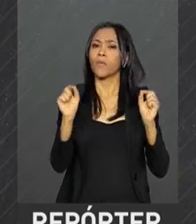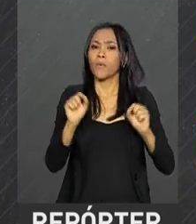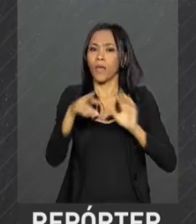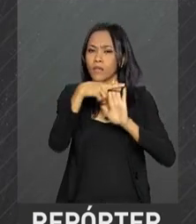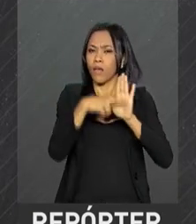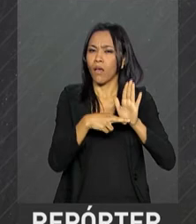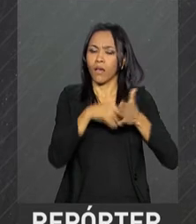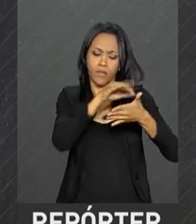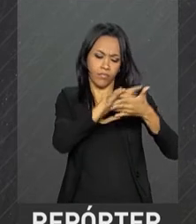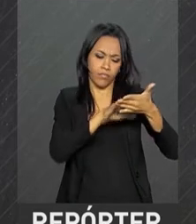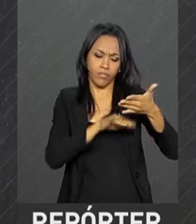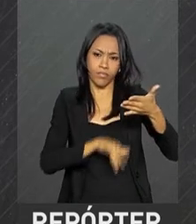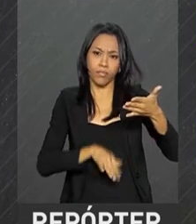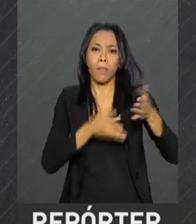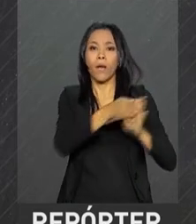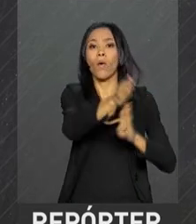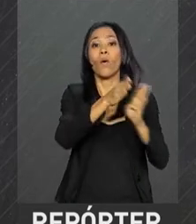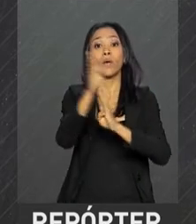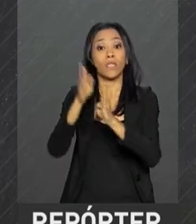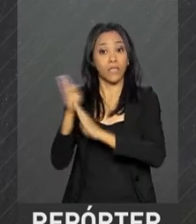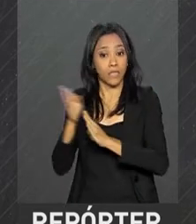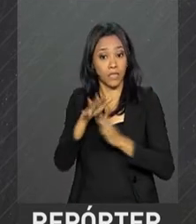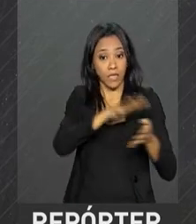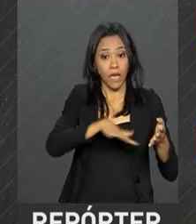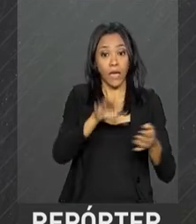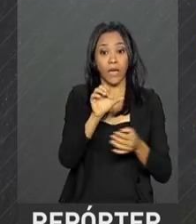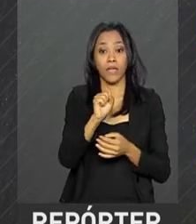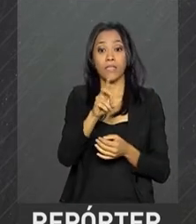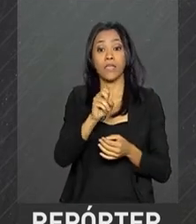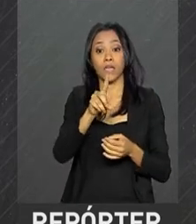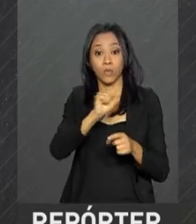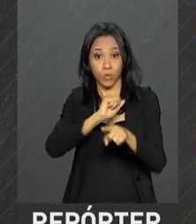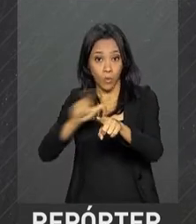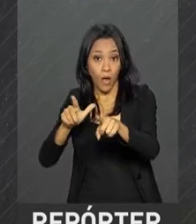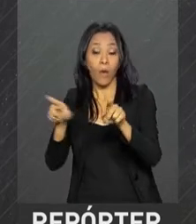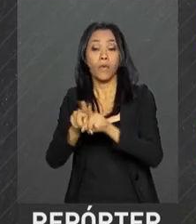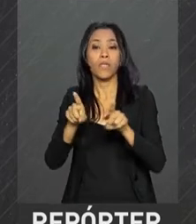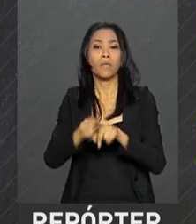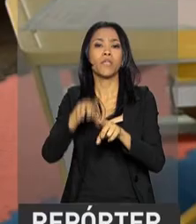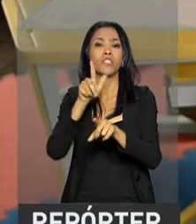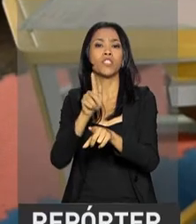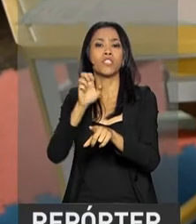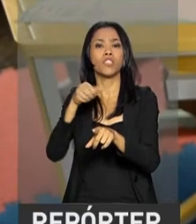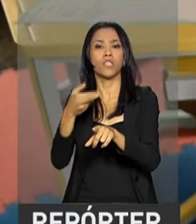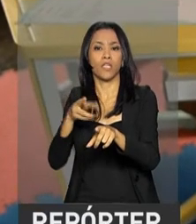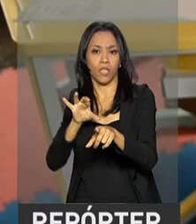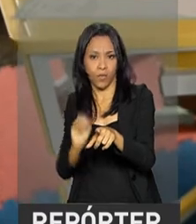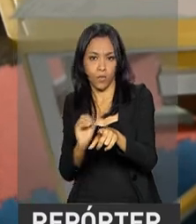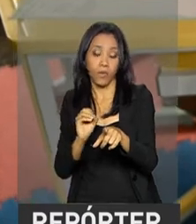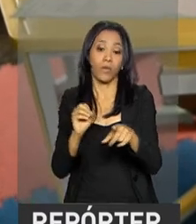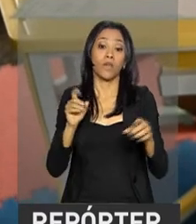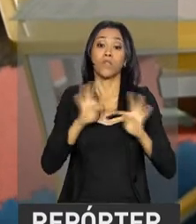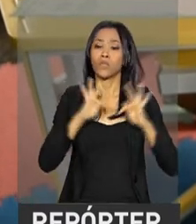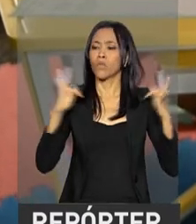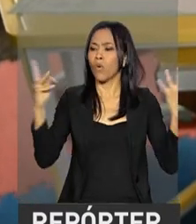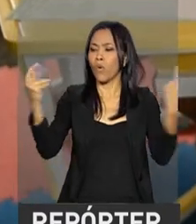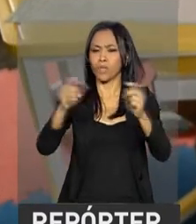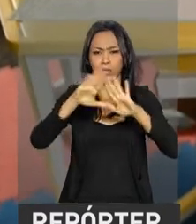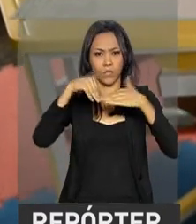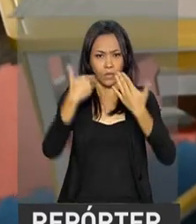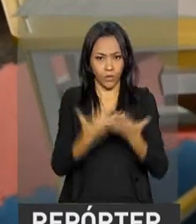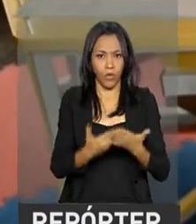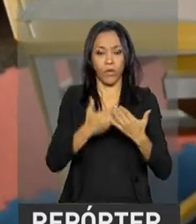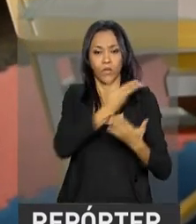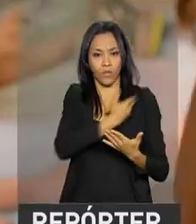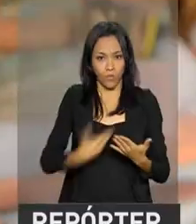específicas sobre diretrizes para orientação sexual e identidade de gênero nos currículos. Todas as escolas das redes pública